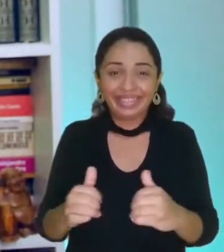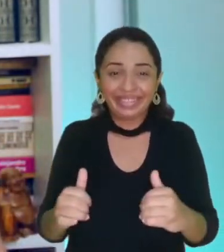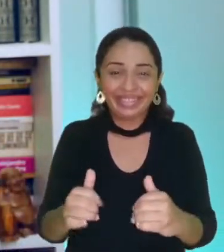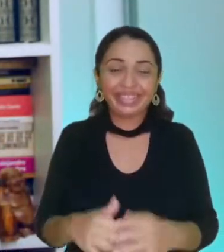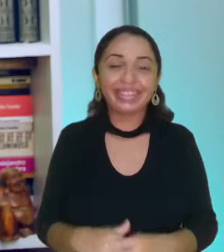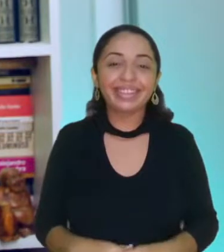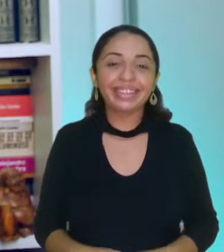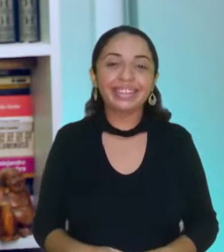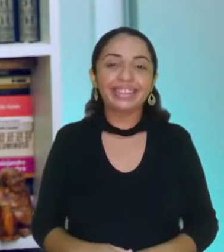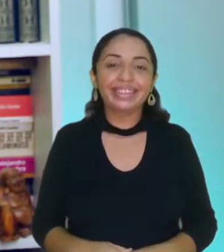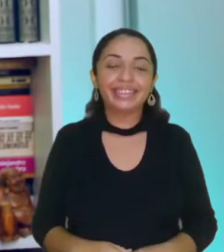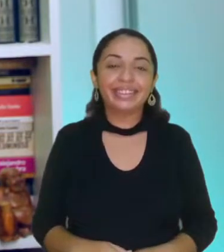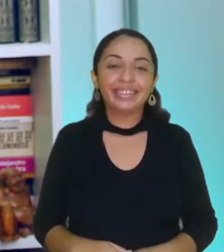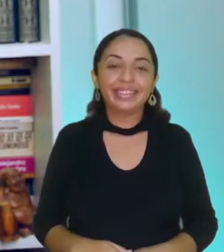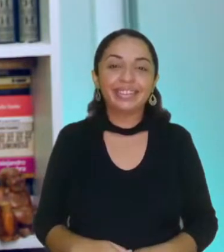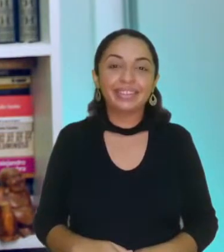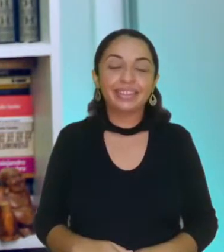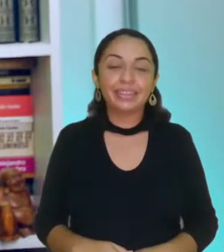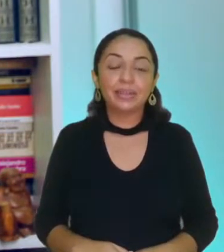aqui.